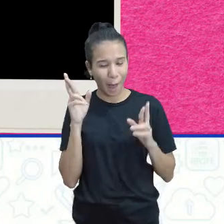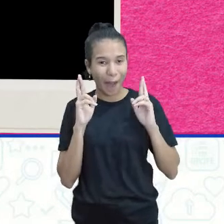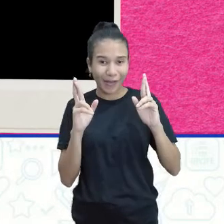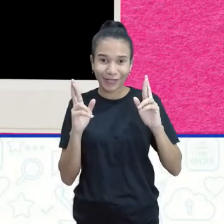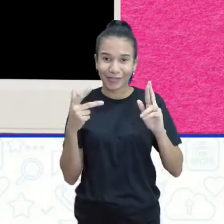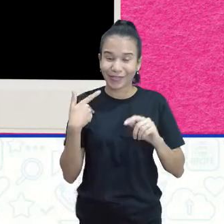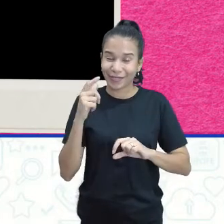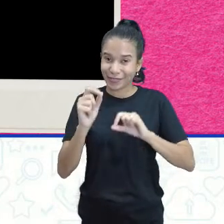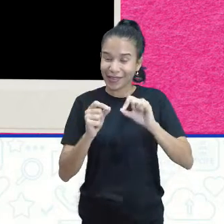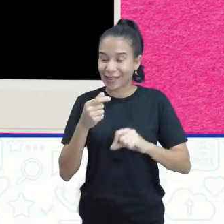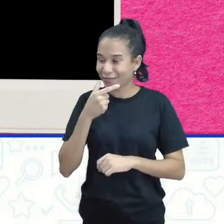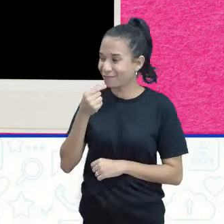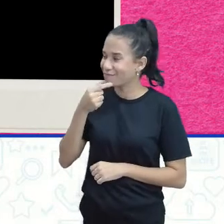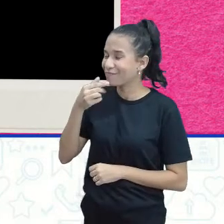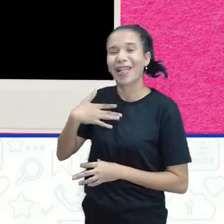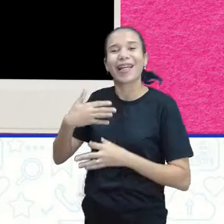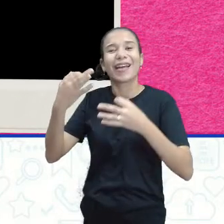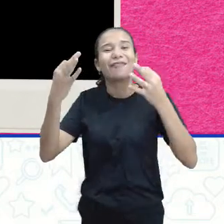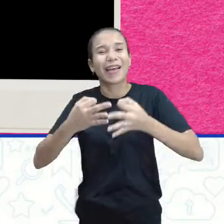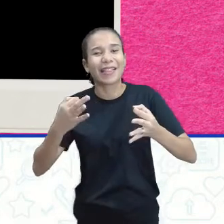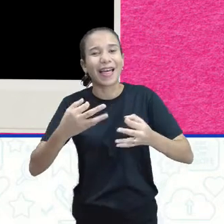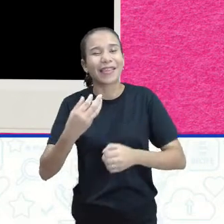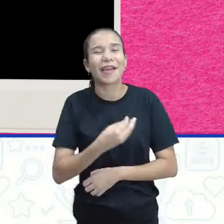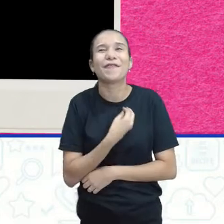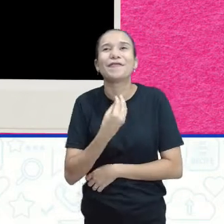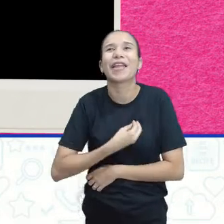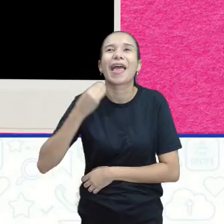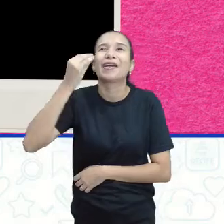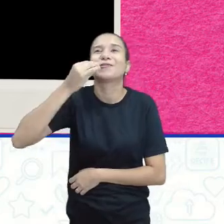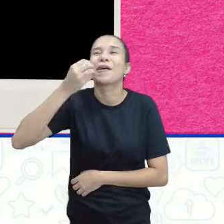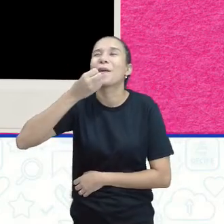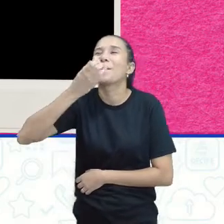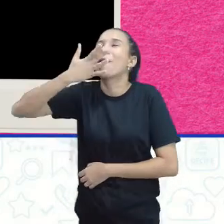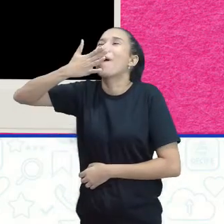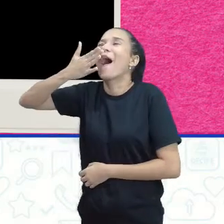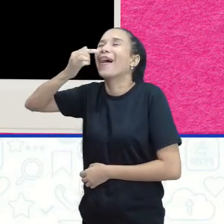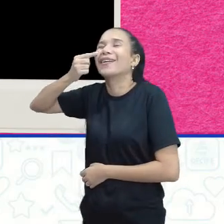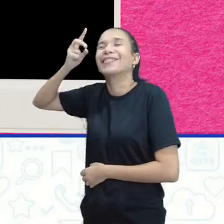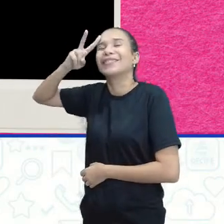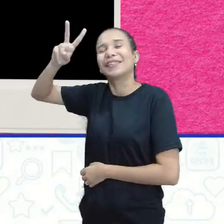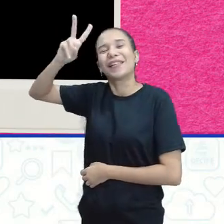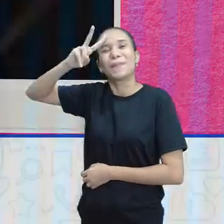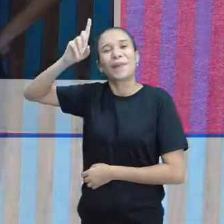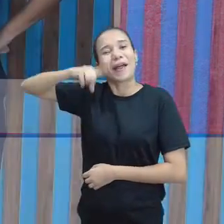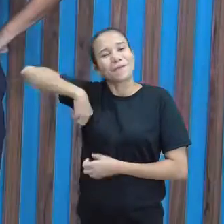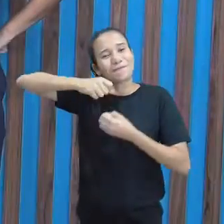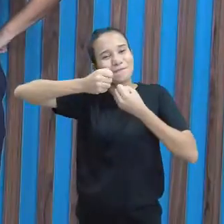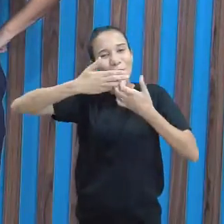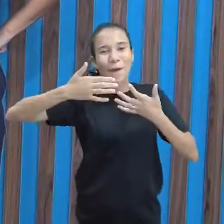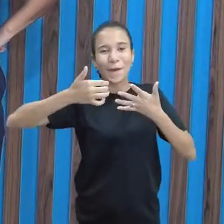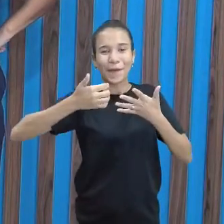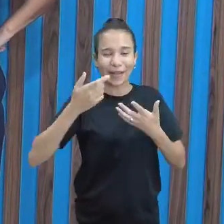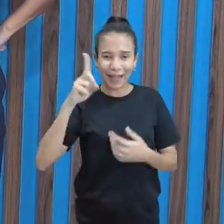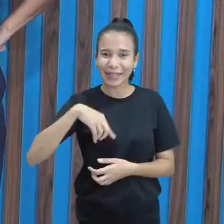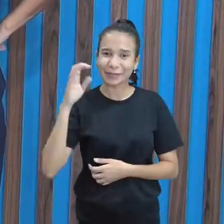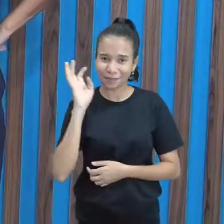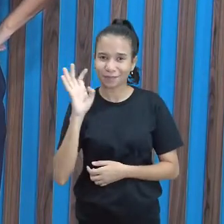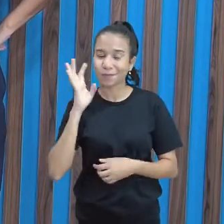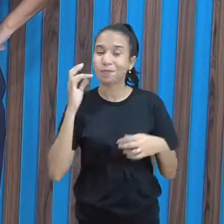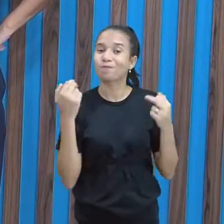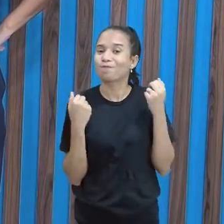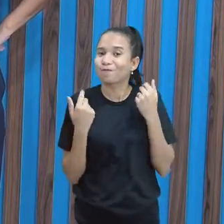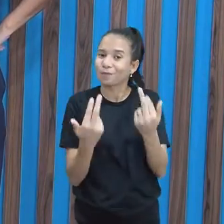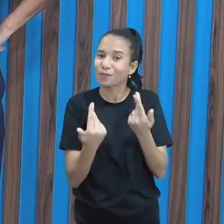pouco de razão, né? Viver coisas boas pela primeira vez é um privilégio, é legal. Mas ao